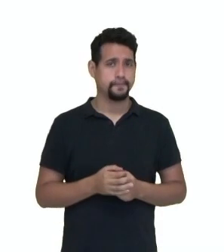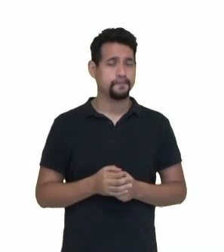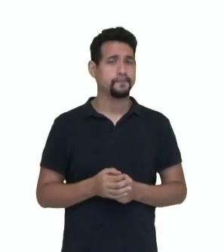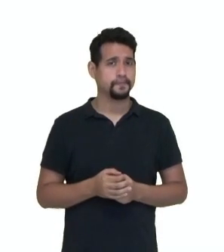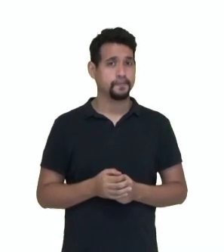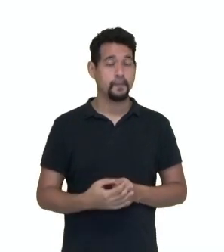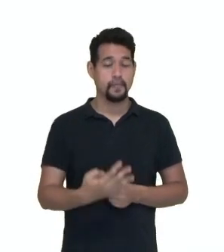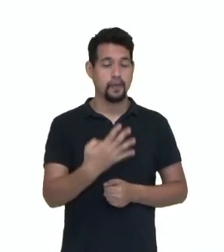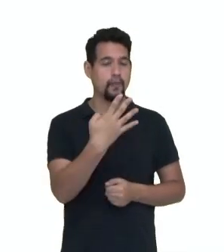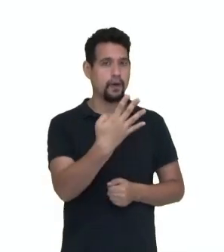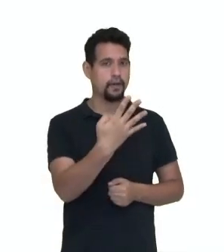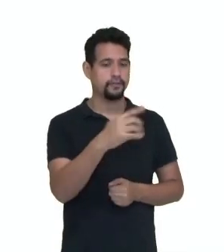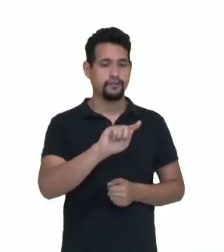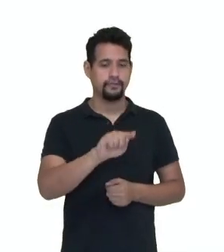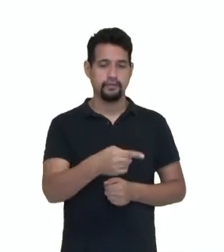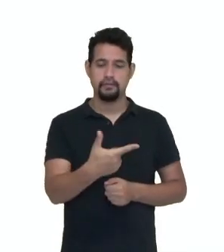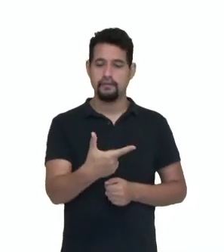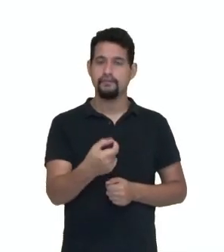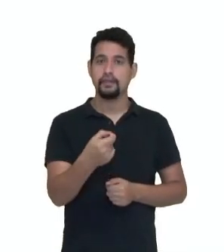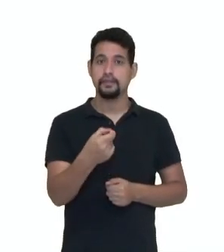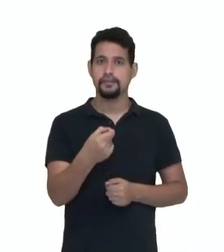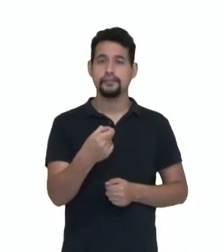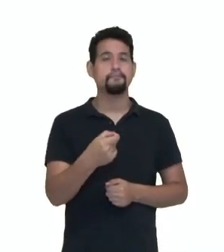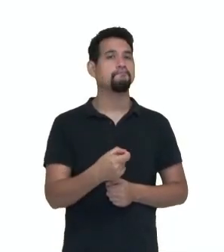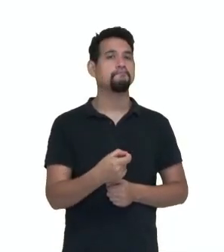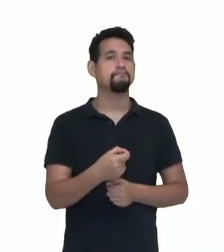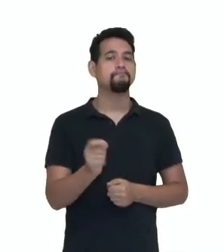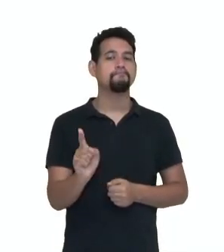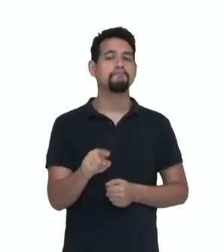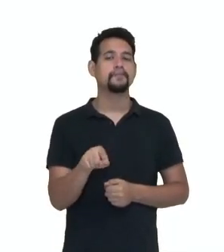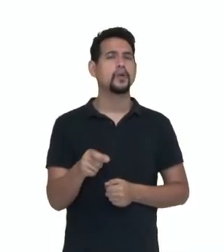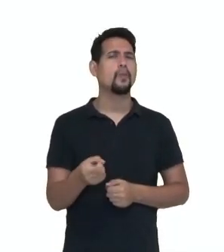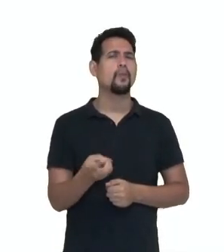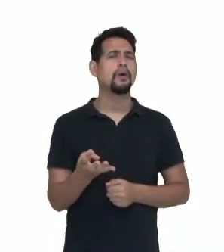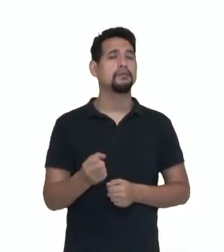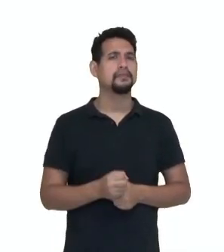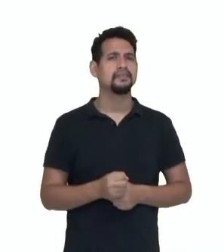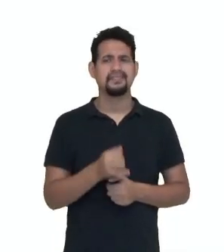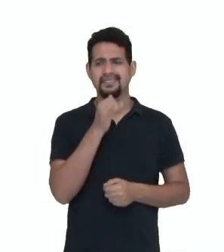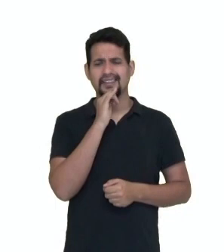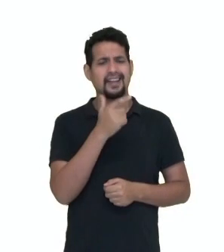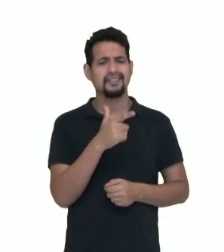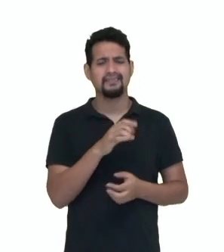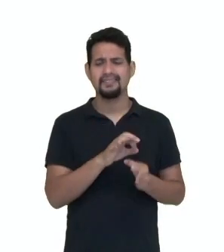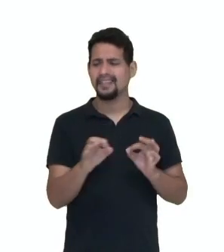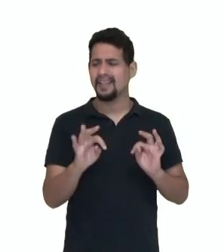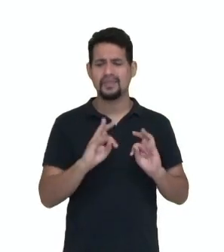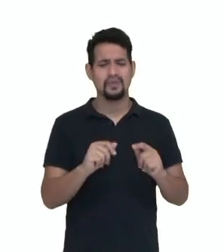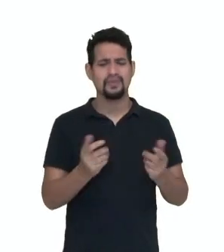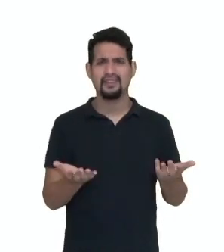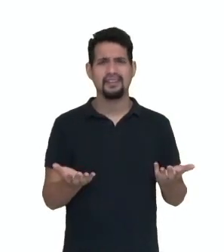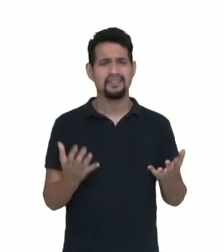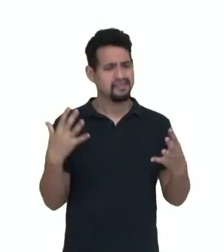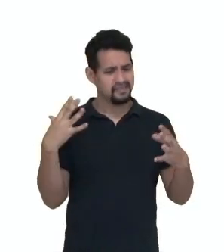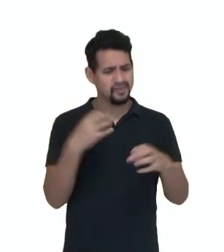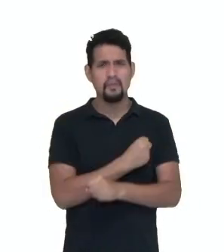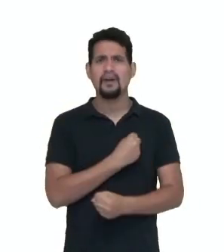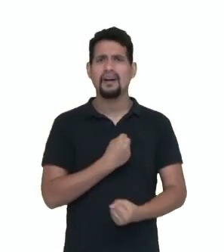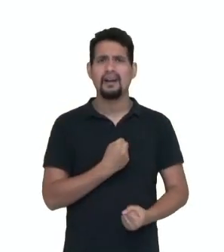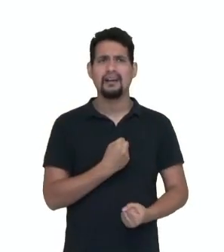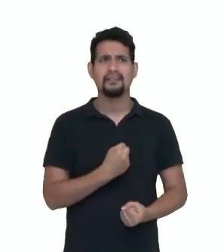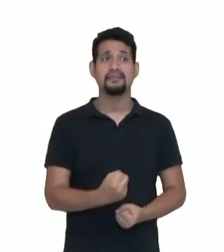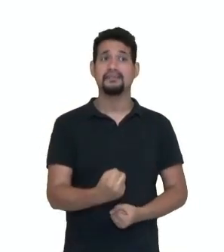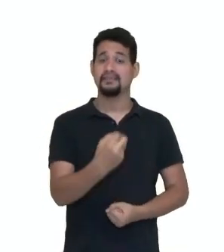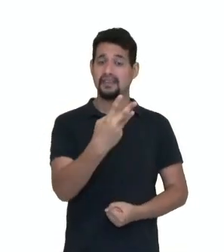é 4, né, vírgula 20 por... Aí a gente tem que ver aqui, ah, mas não tá a medida inteira, professora. Soma, né?